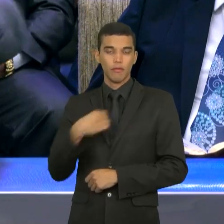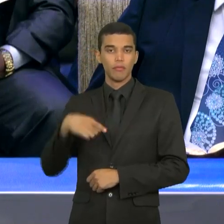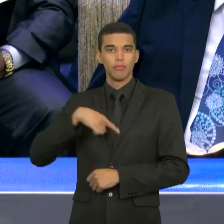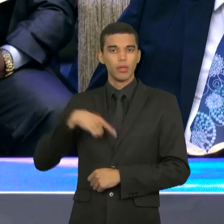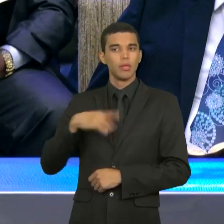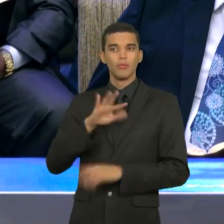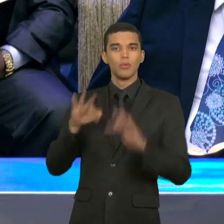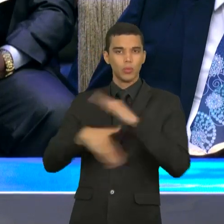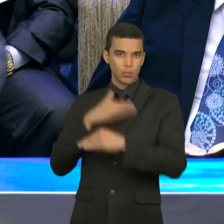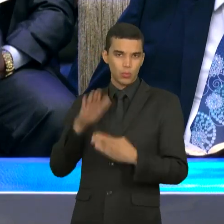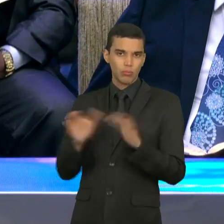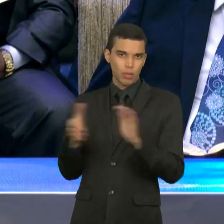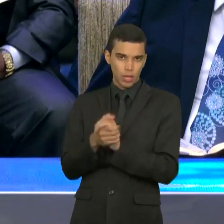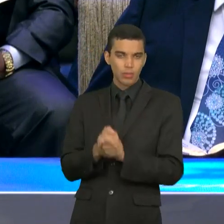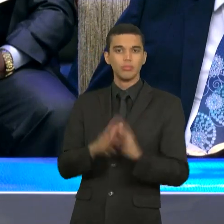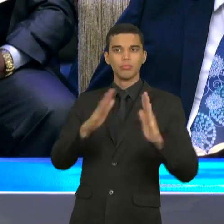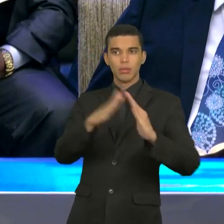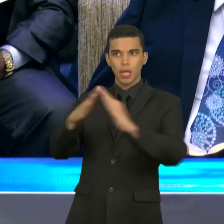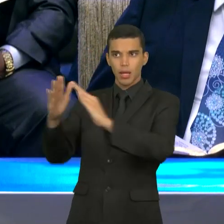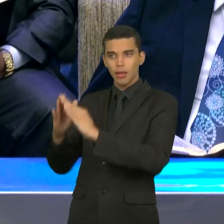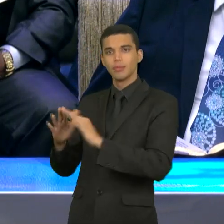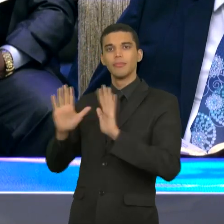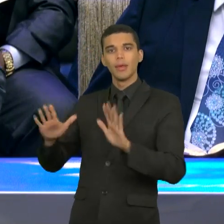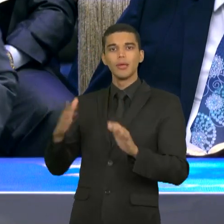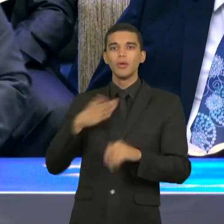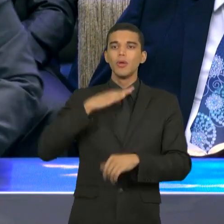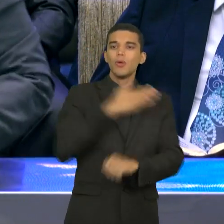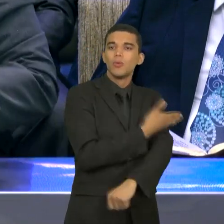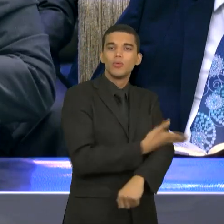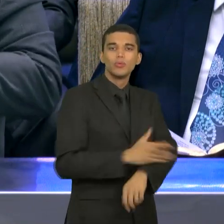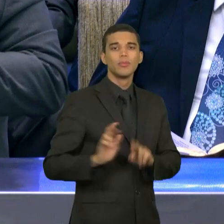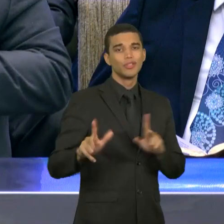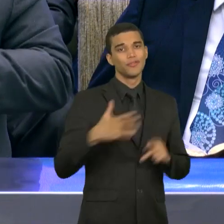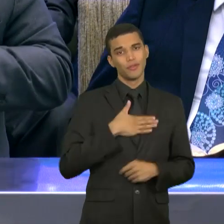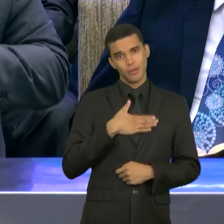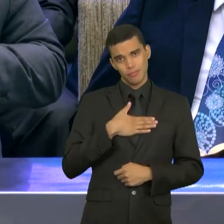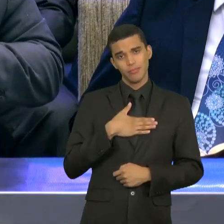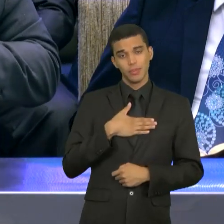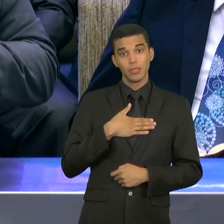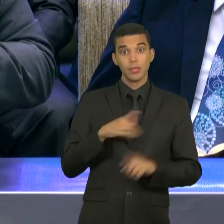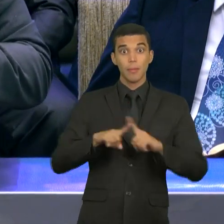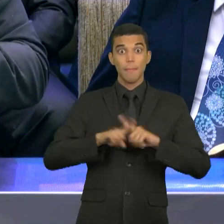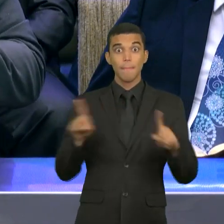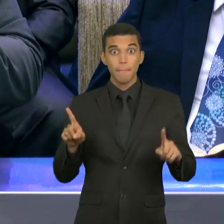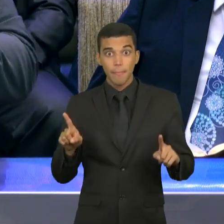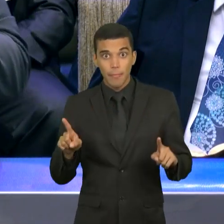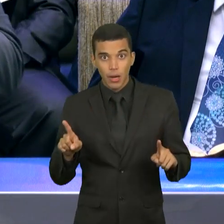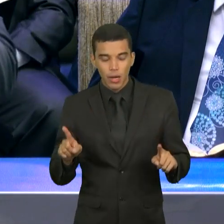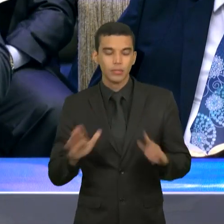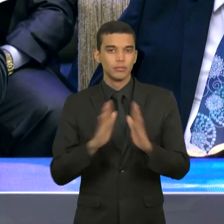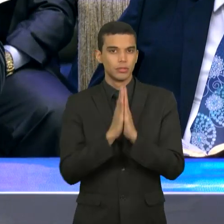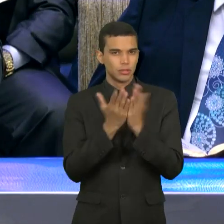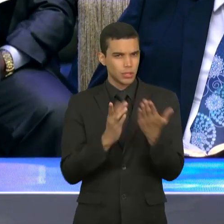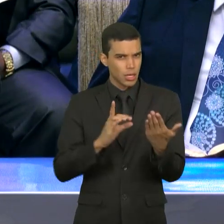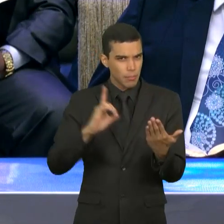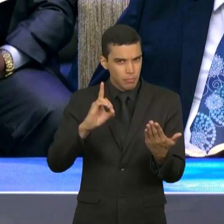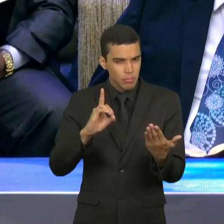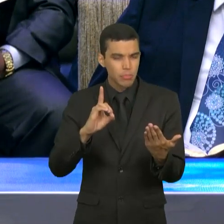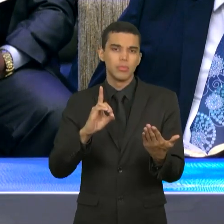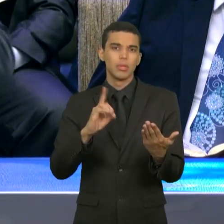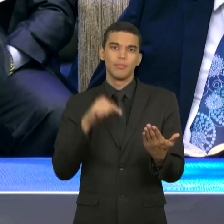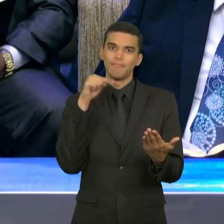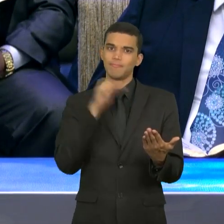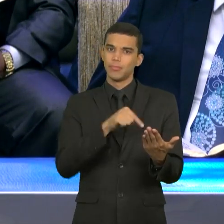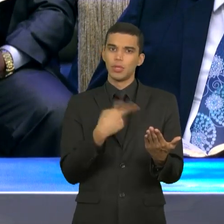tem os seus próprios costumes então diferente casas têm diferentes costumes mas nós não negociamos os princípios da palavra